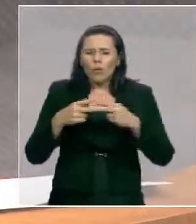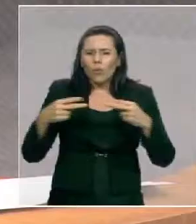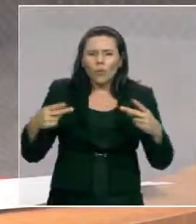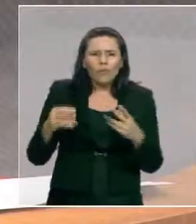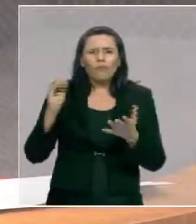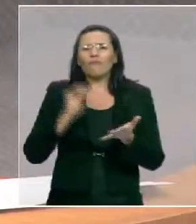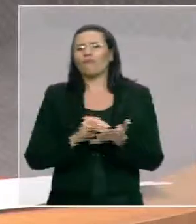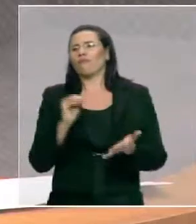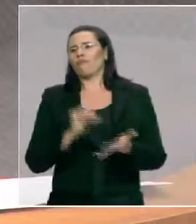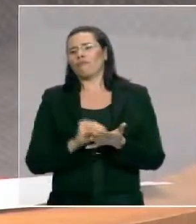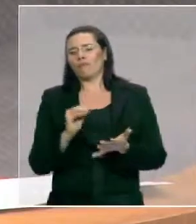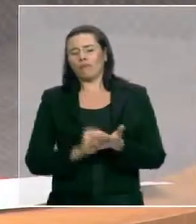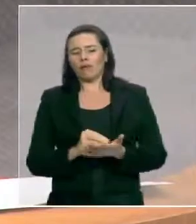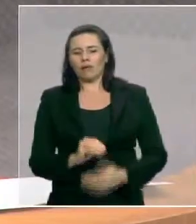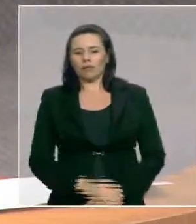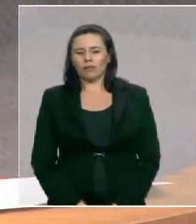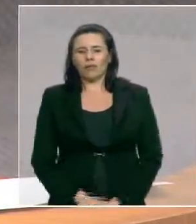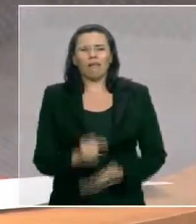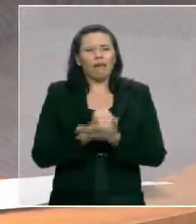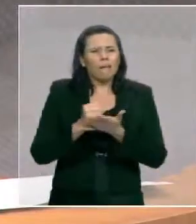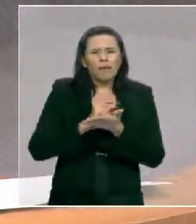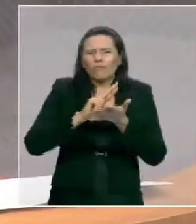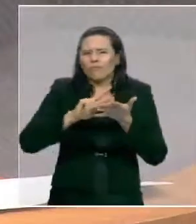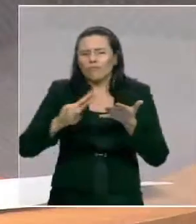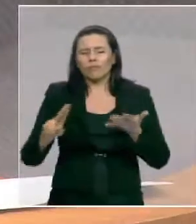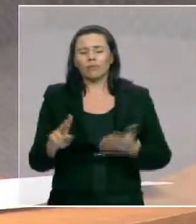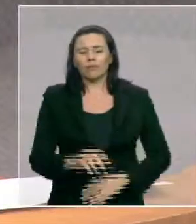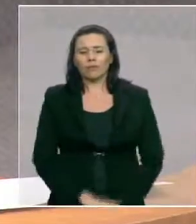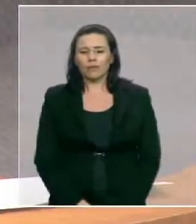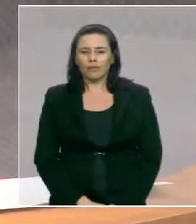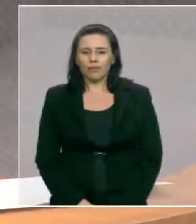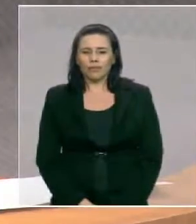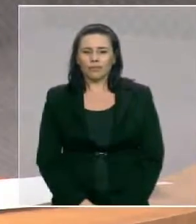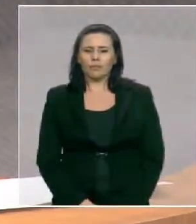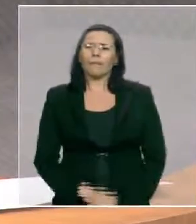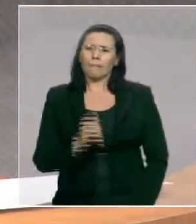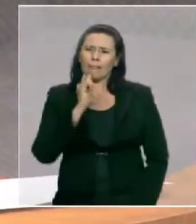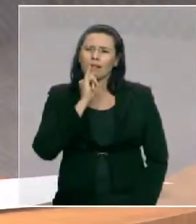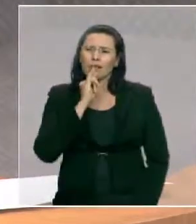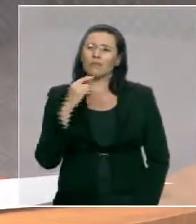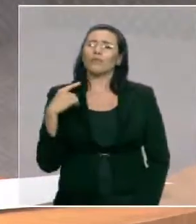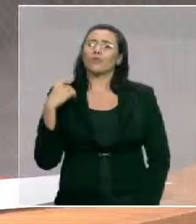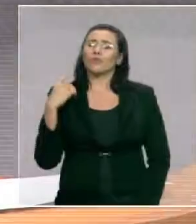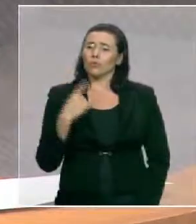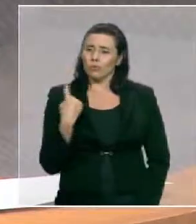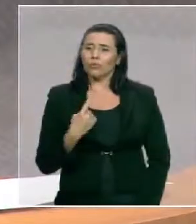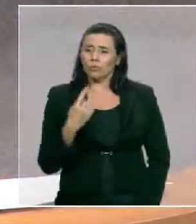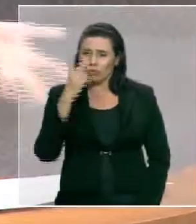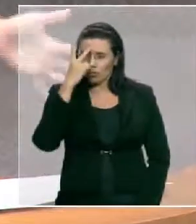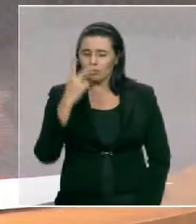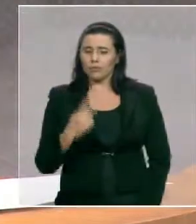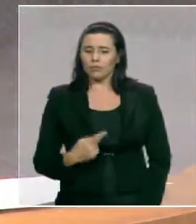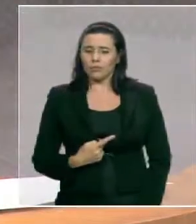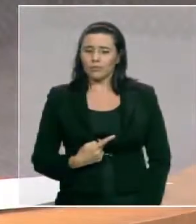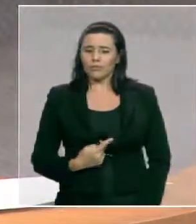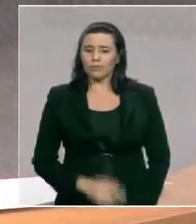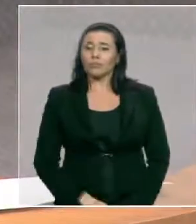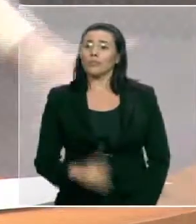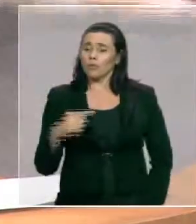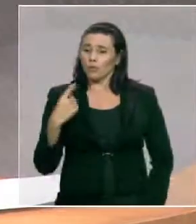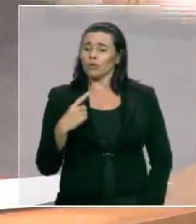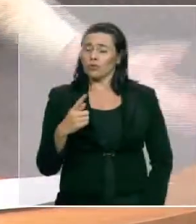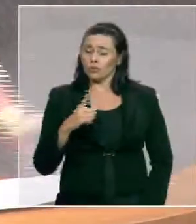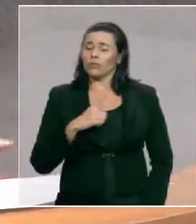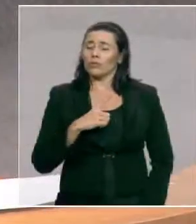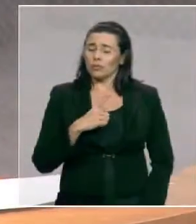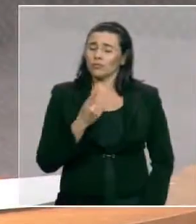próprio nosso, porque nós temos, deputado Cristovan, nós temos dinheiro para pagar uma consulta e